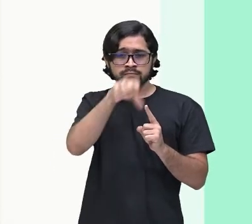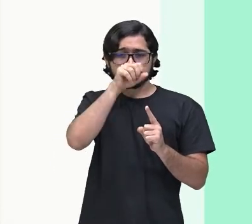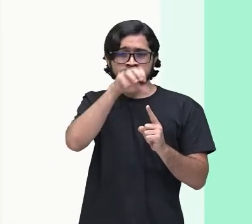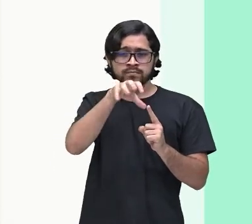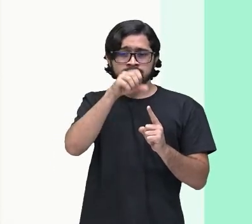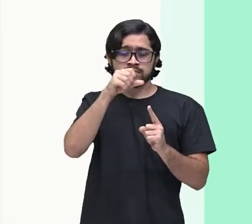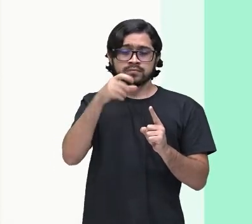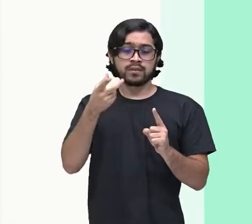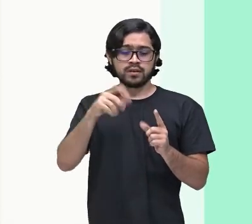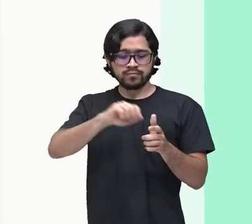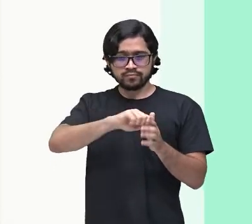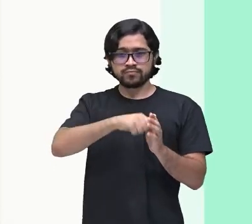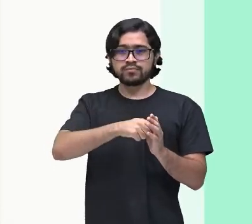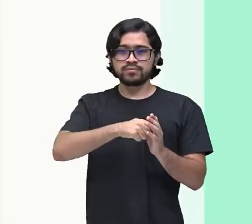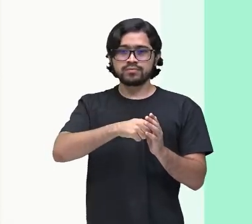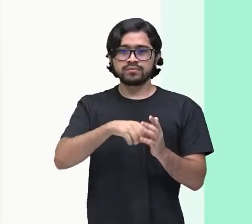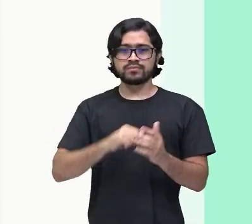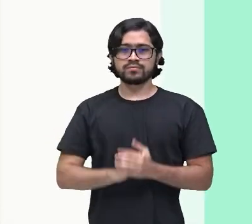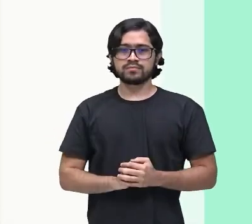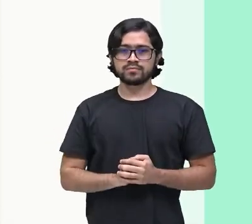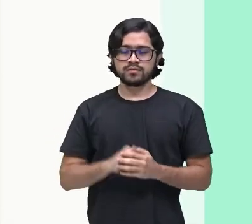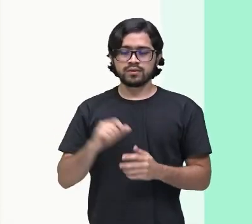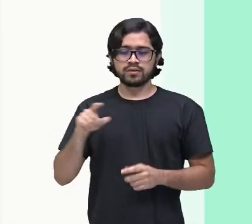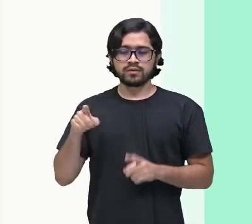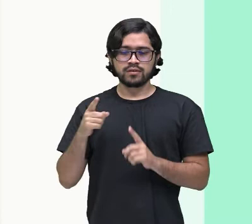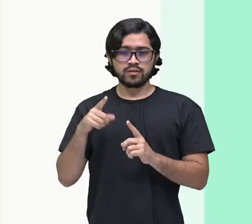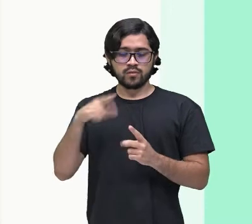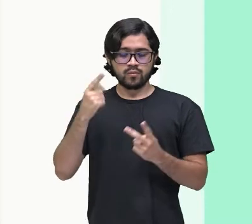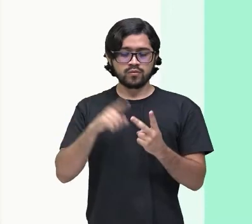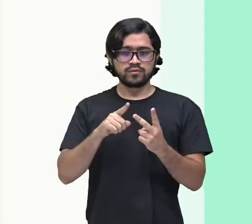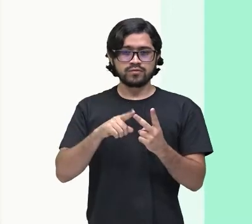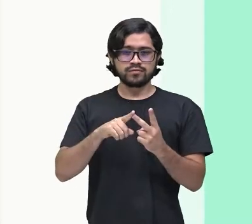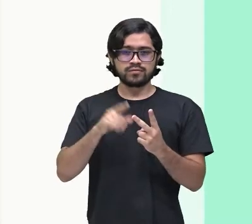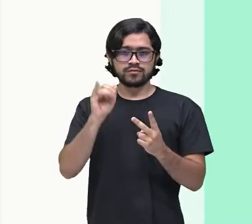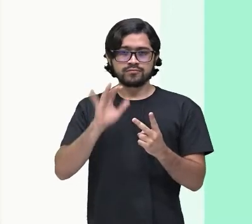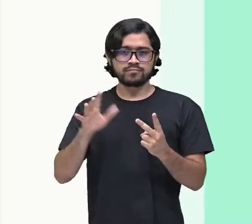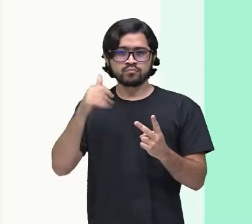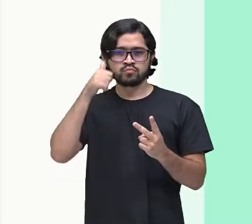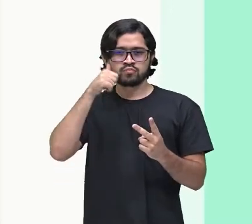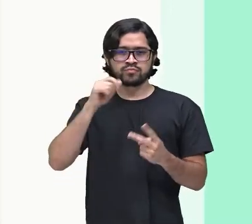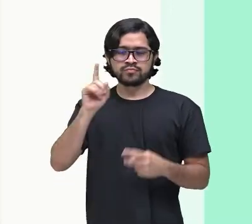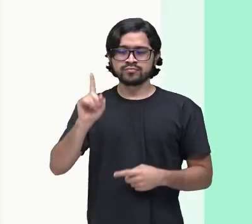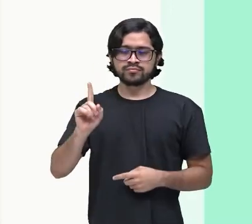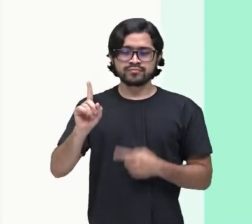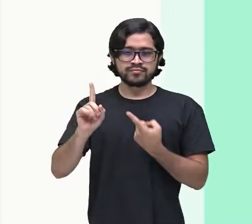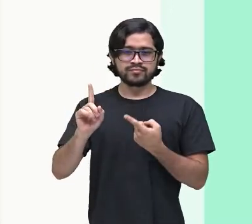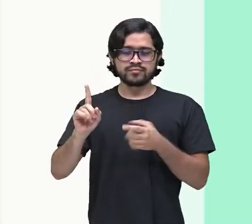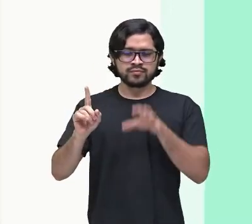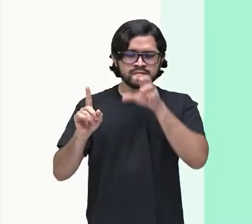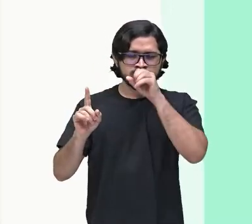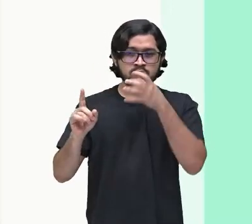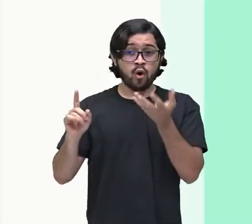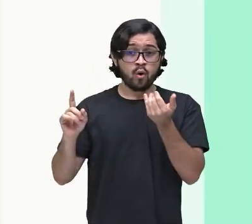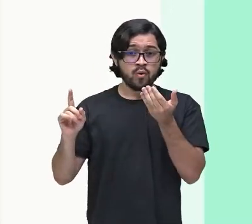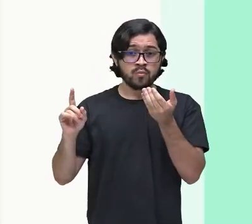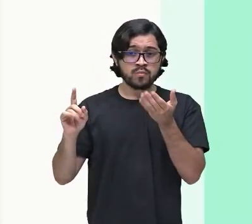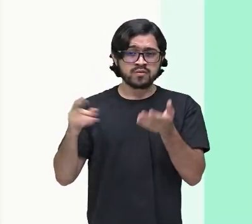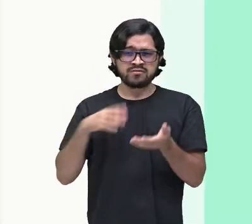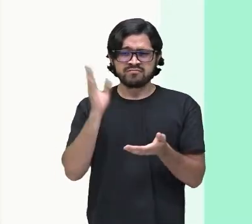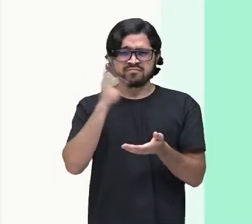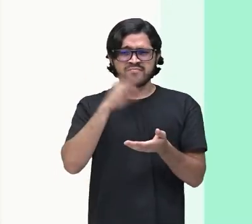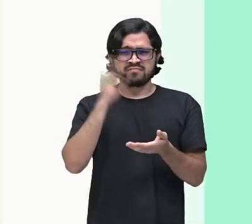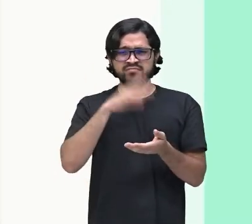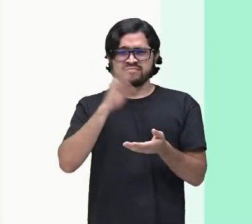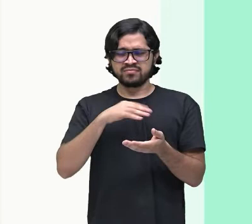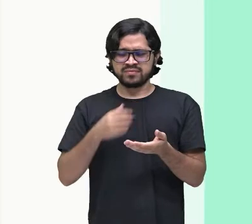problema. A outra imagem nos traz a sensação de uma comida mal cheirosa, da comida estragada. Imagina que se nós não